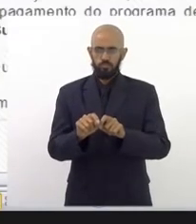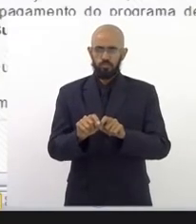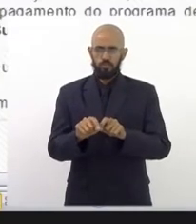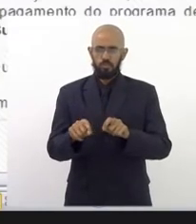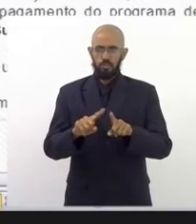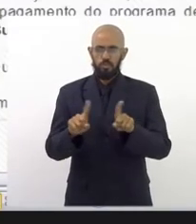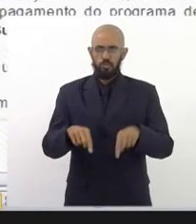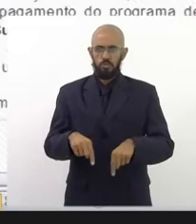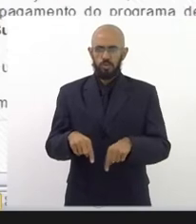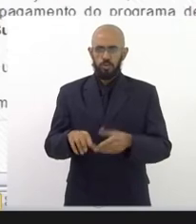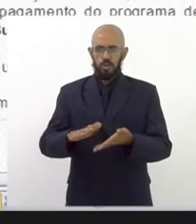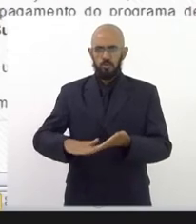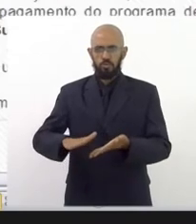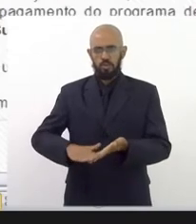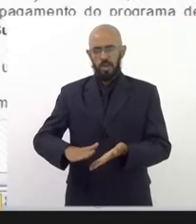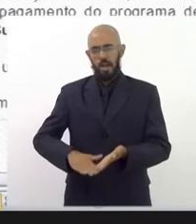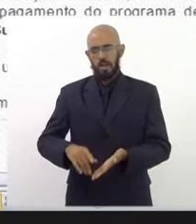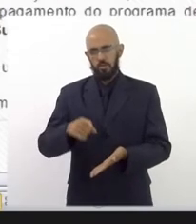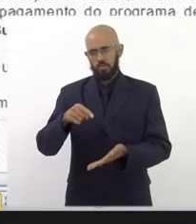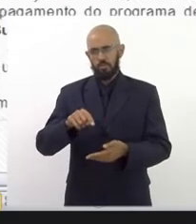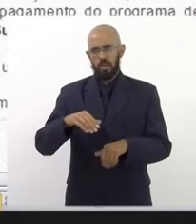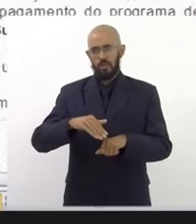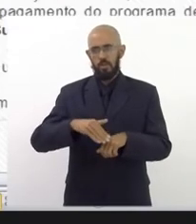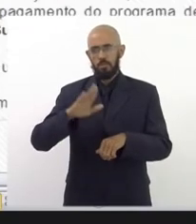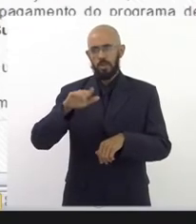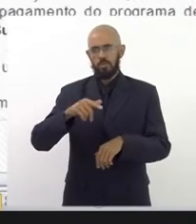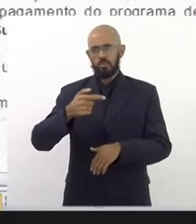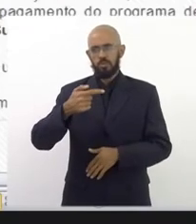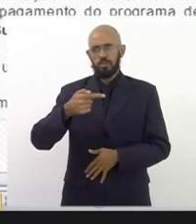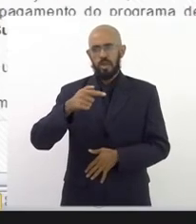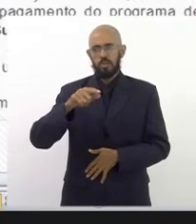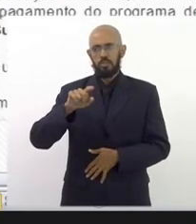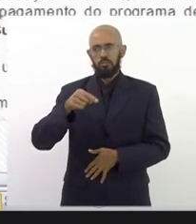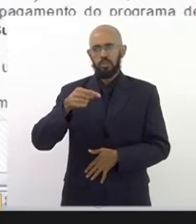e encargos, ainda que nominalmente tenha crescido 7,1,